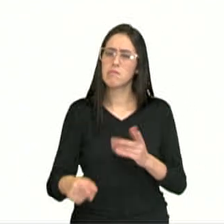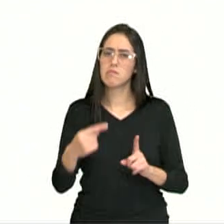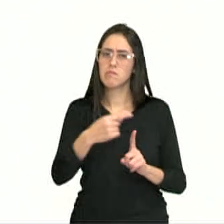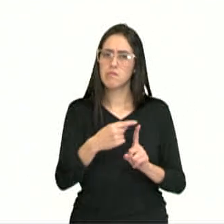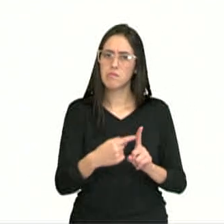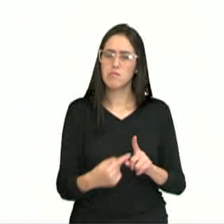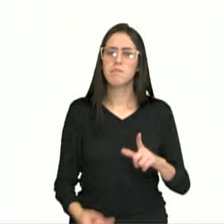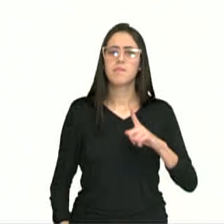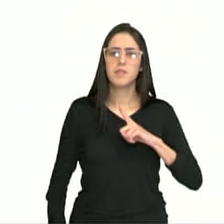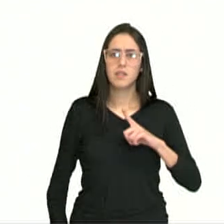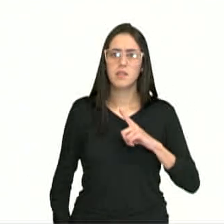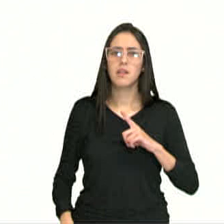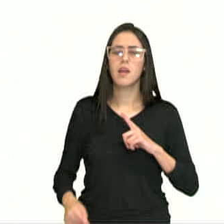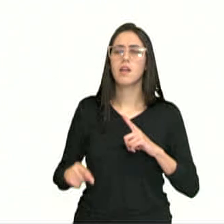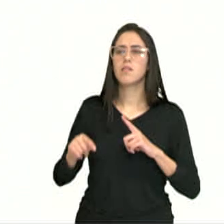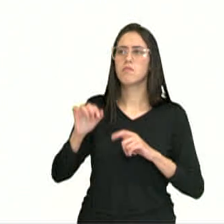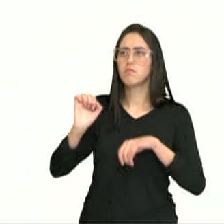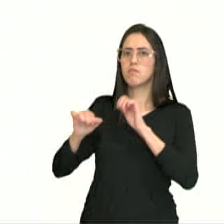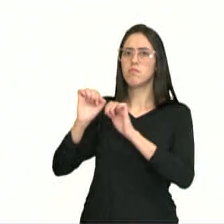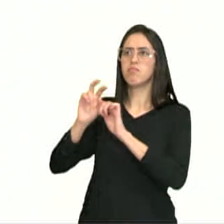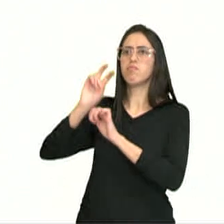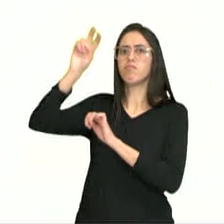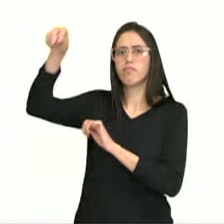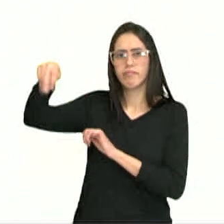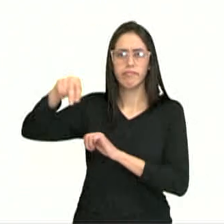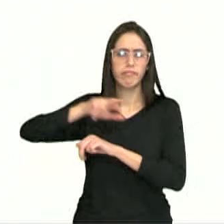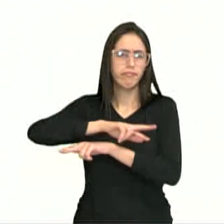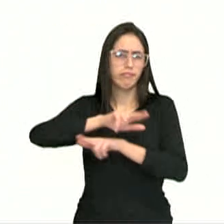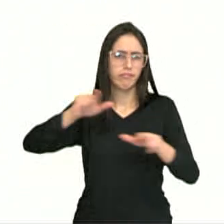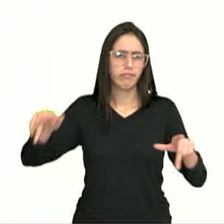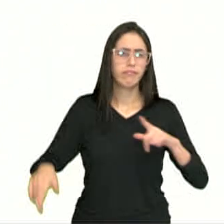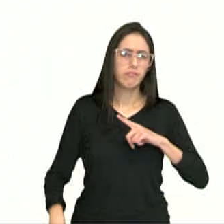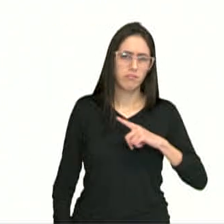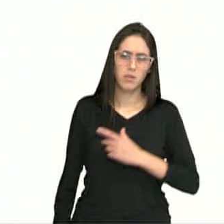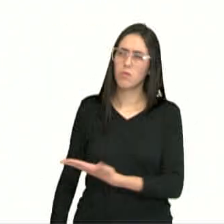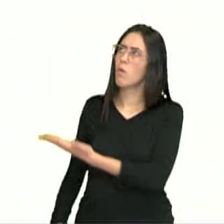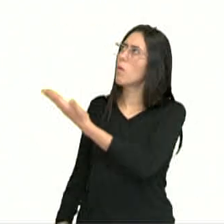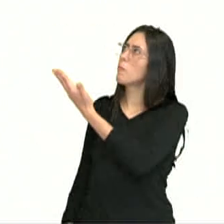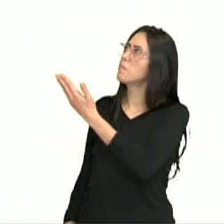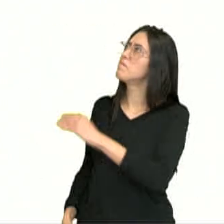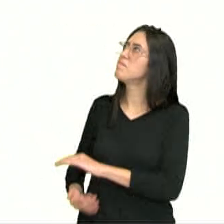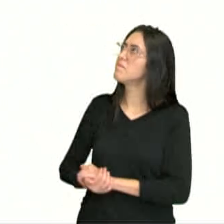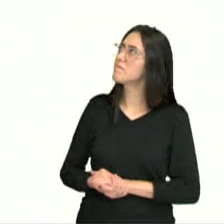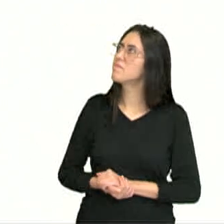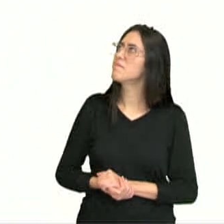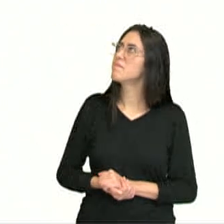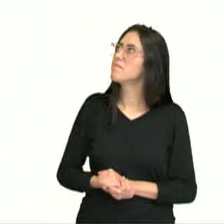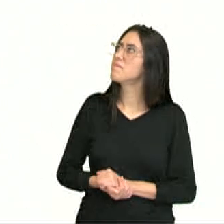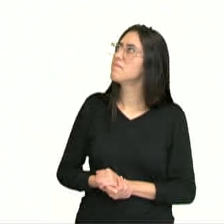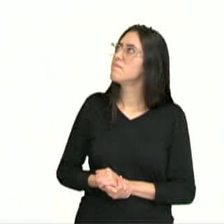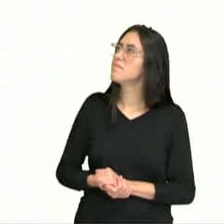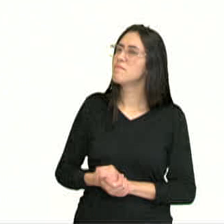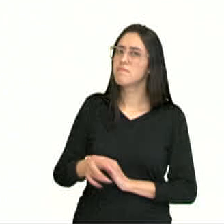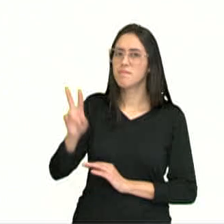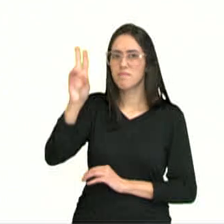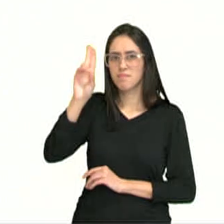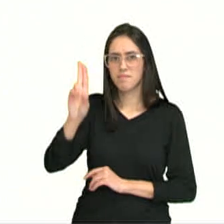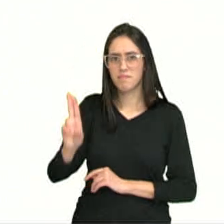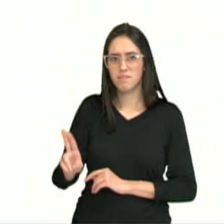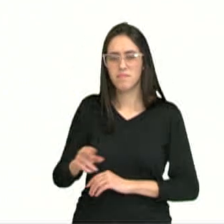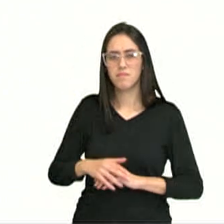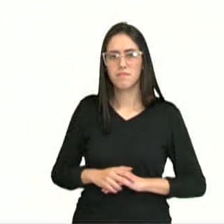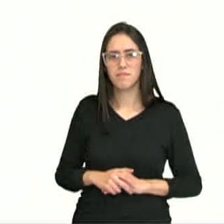a escalada, big jump, tic-tac, salto de precisão, cat leap, king kong